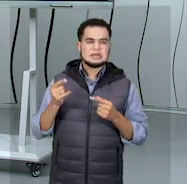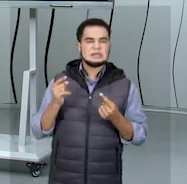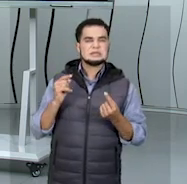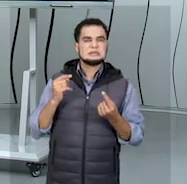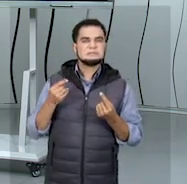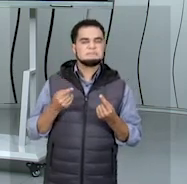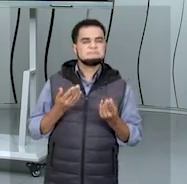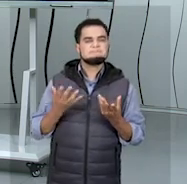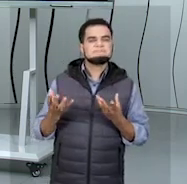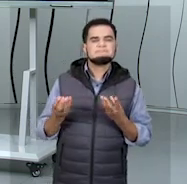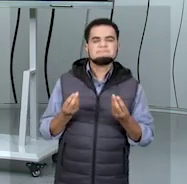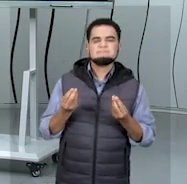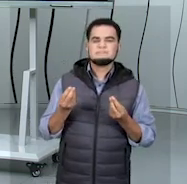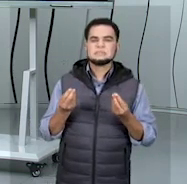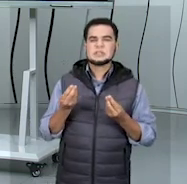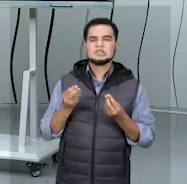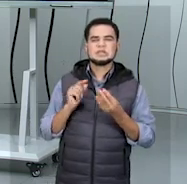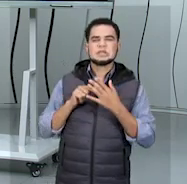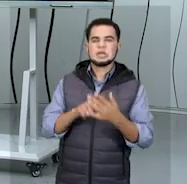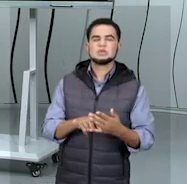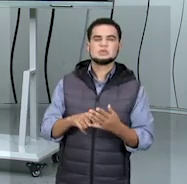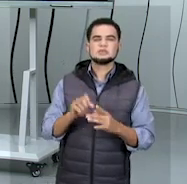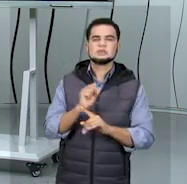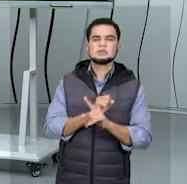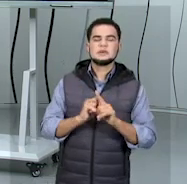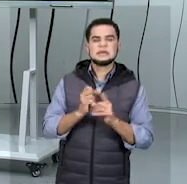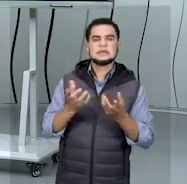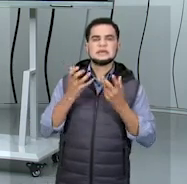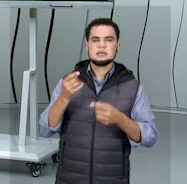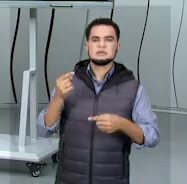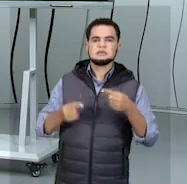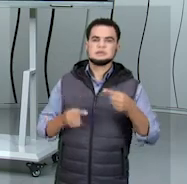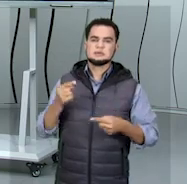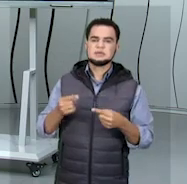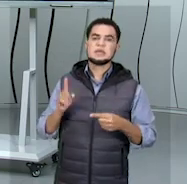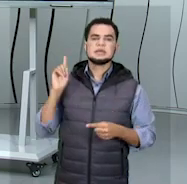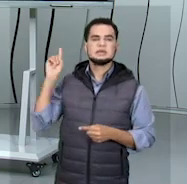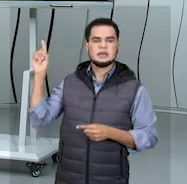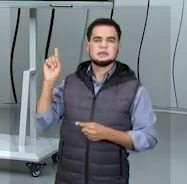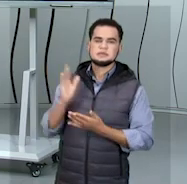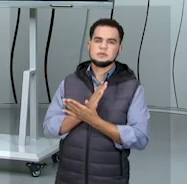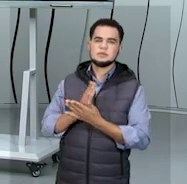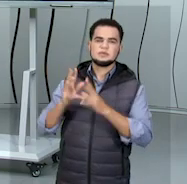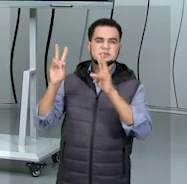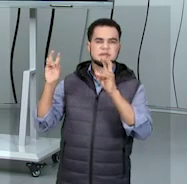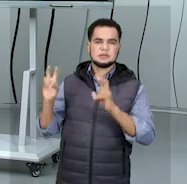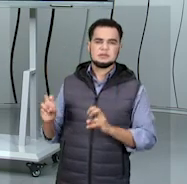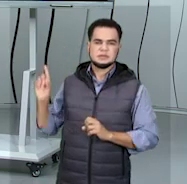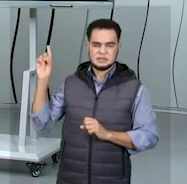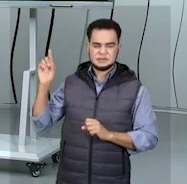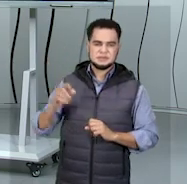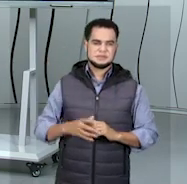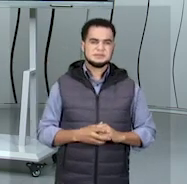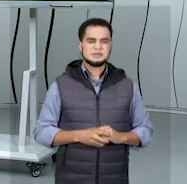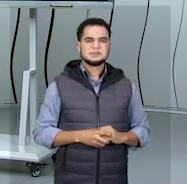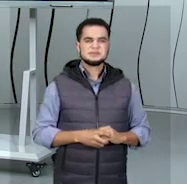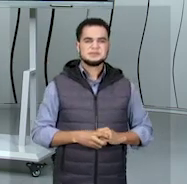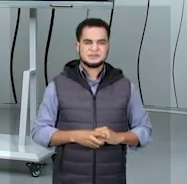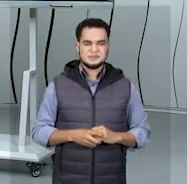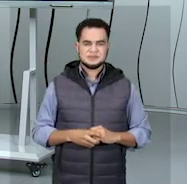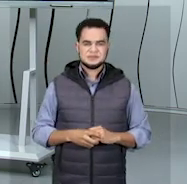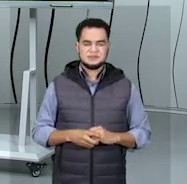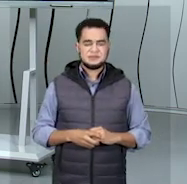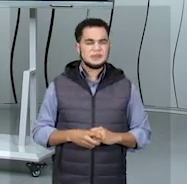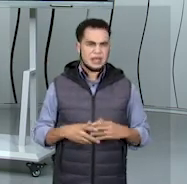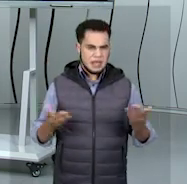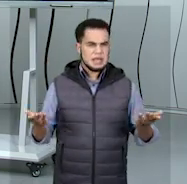denúncia social, ele queria sim discutir. E estes são alguns desses temas. E aqui eu trouxe um quadro